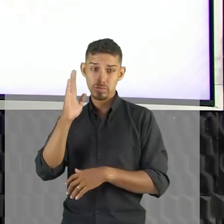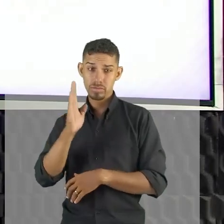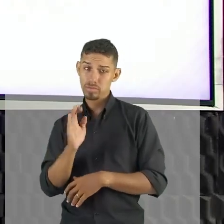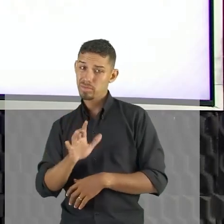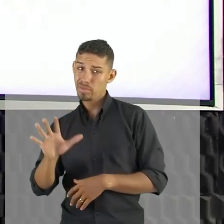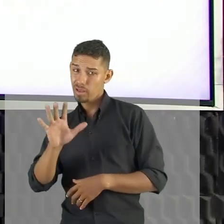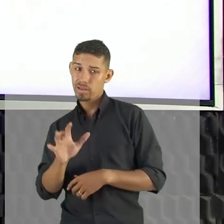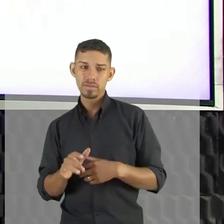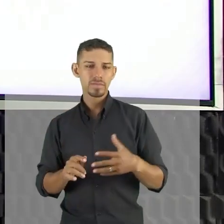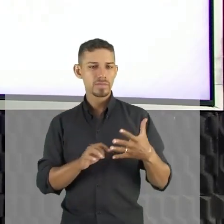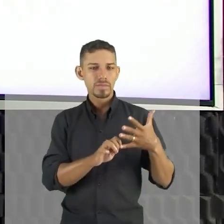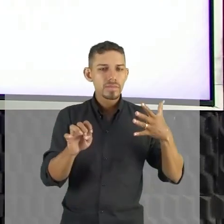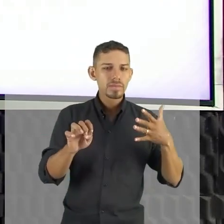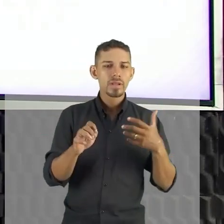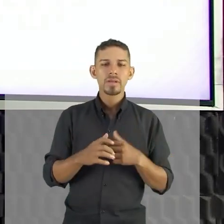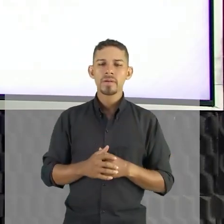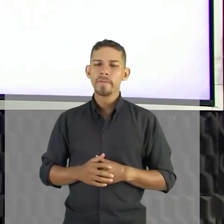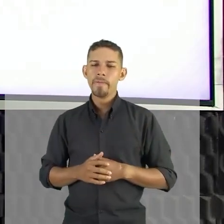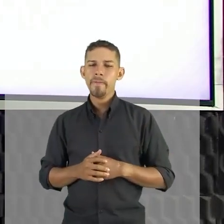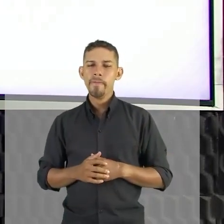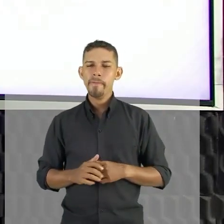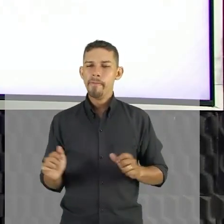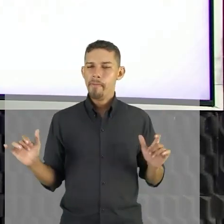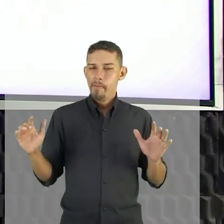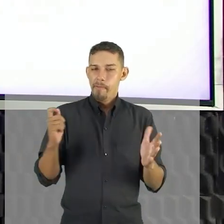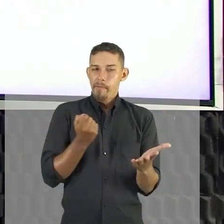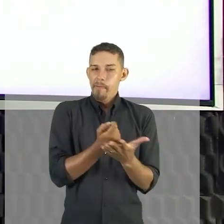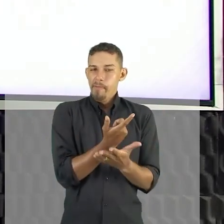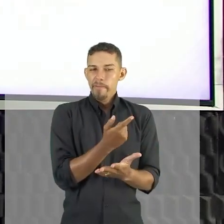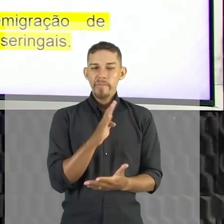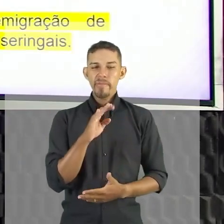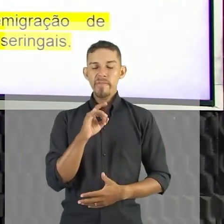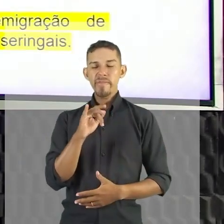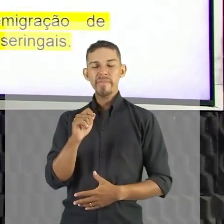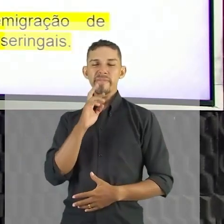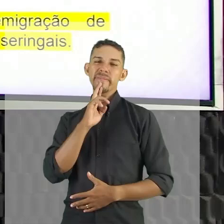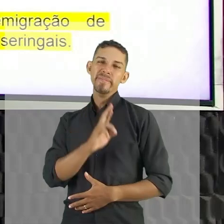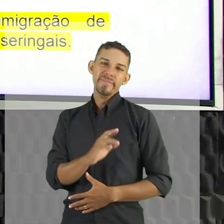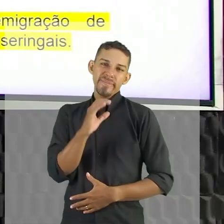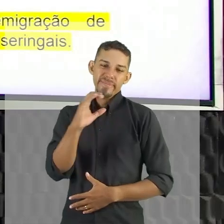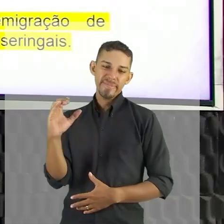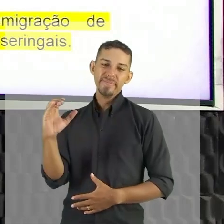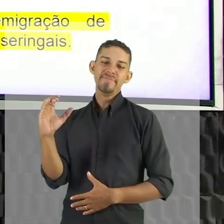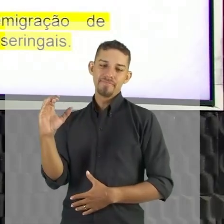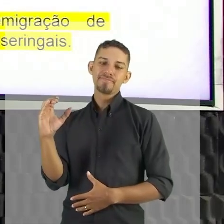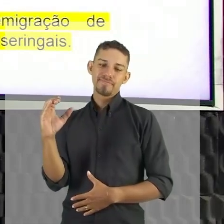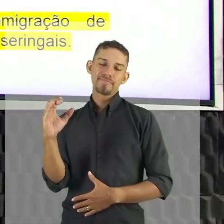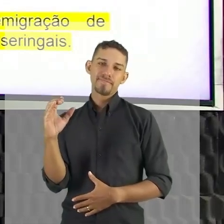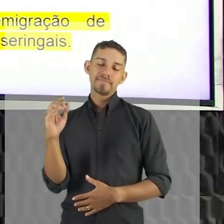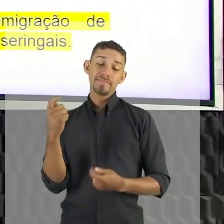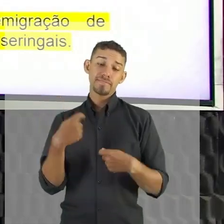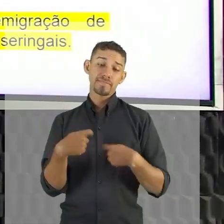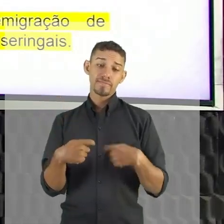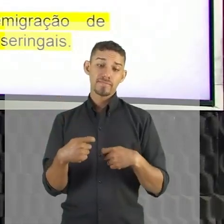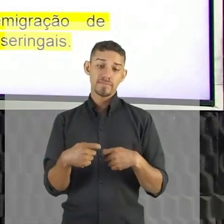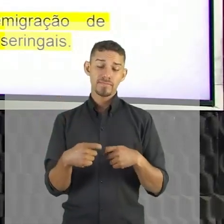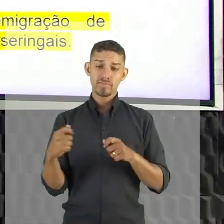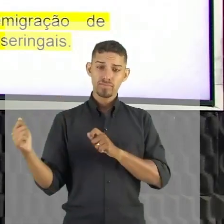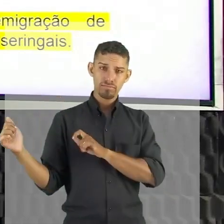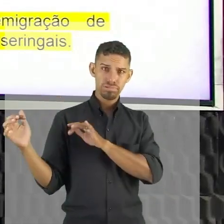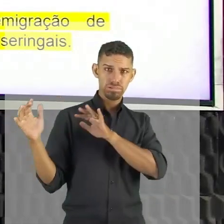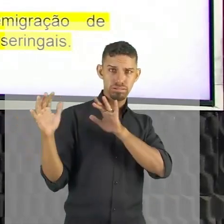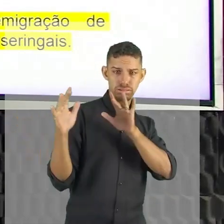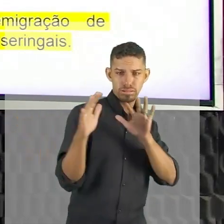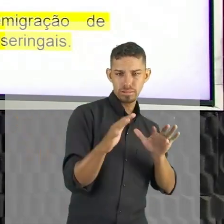pela indenização que os imigrantes brasileiros pagaram à Bolívia. Claro, a gente quer a resposta certa é a letra C, devido a essa